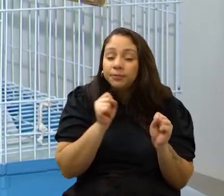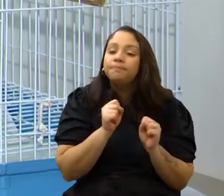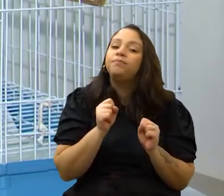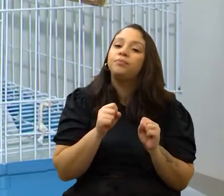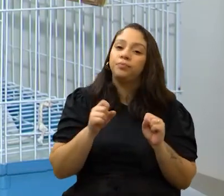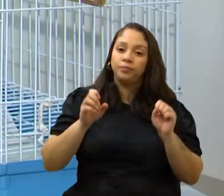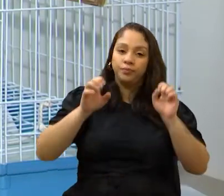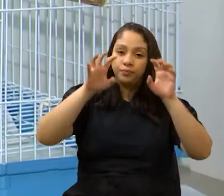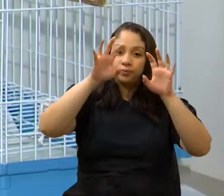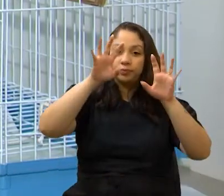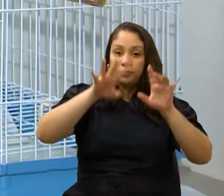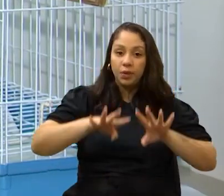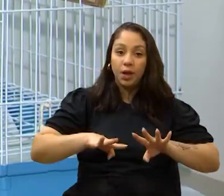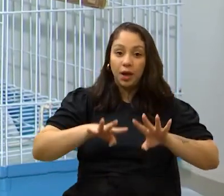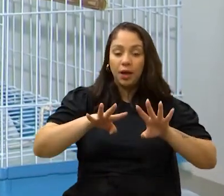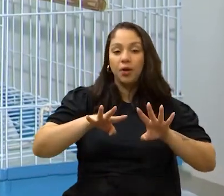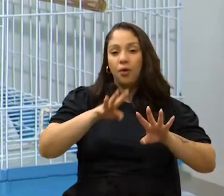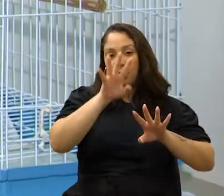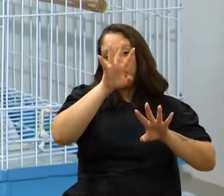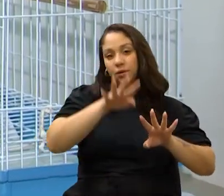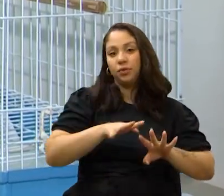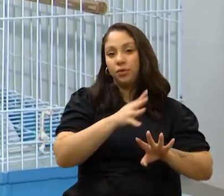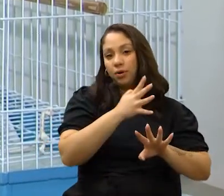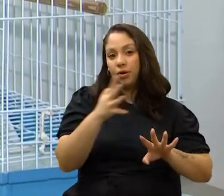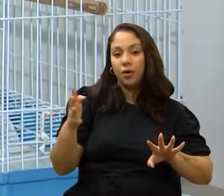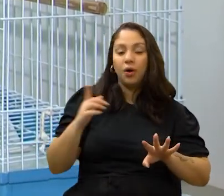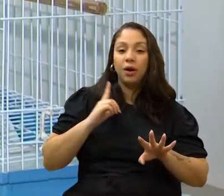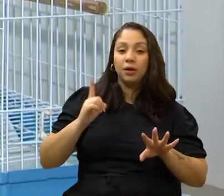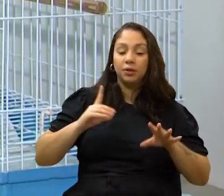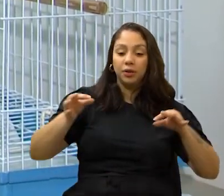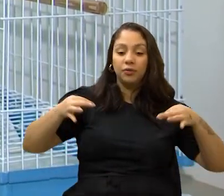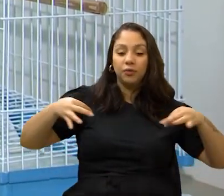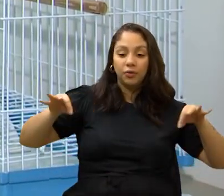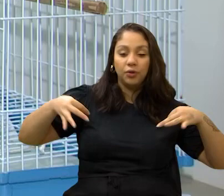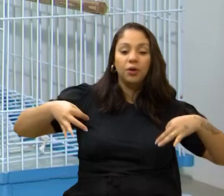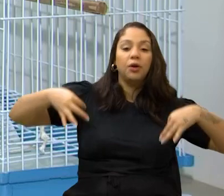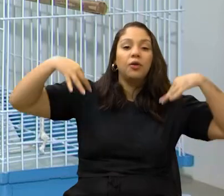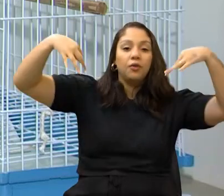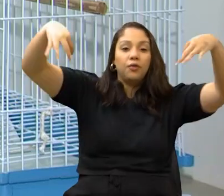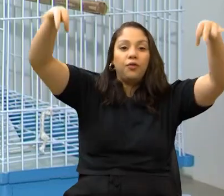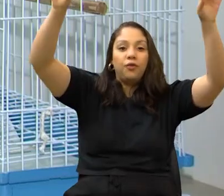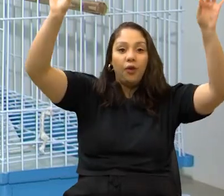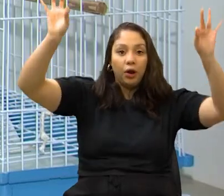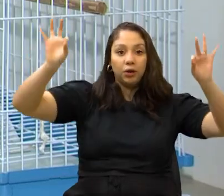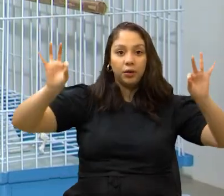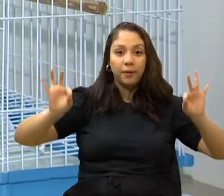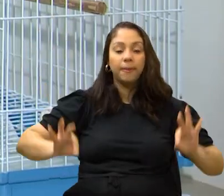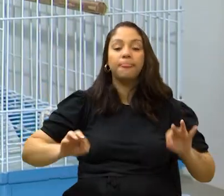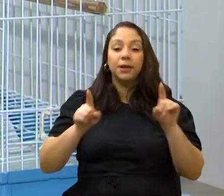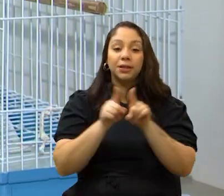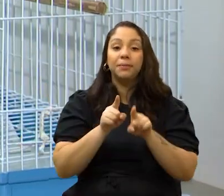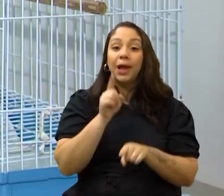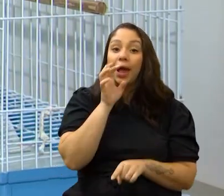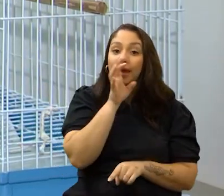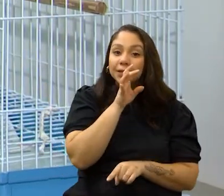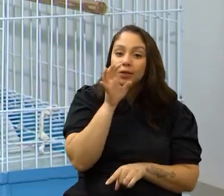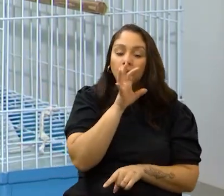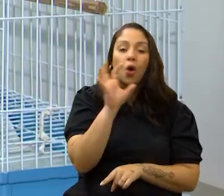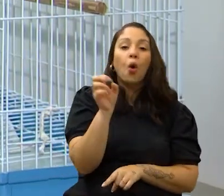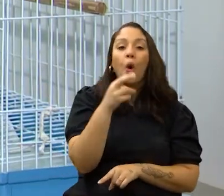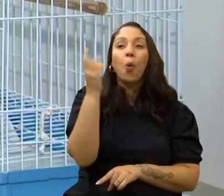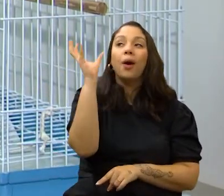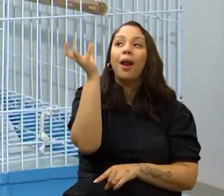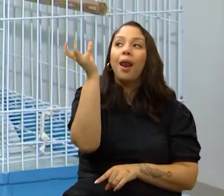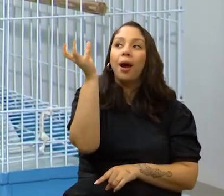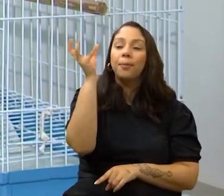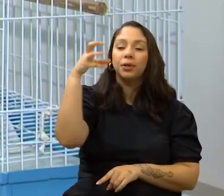cobrir gaiola, ou manter sempre uma toquinha para ele ter um refúgio, usar aquecedor